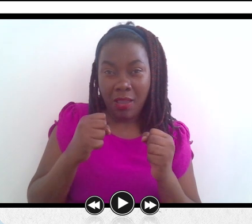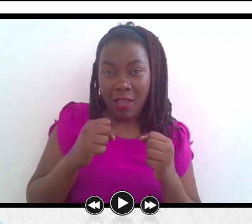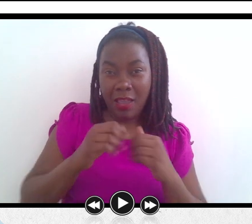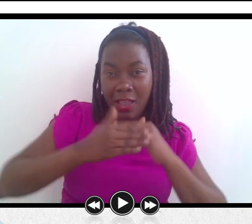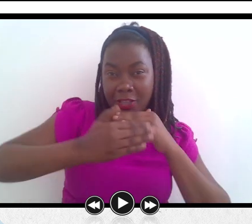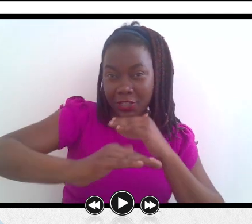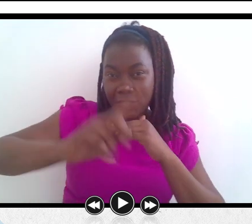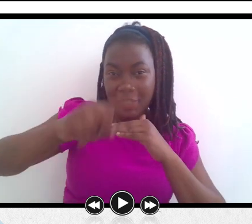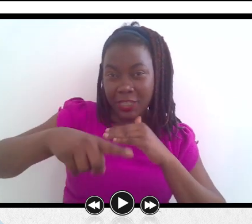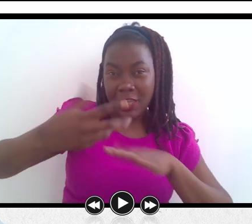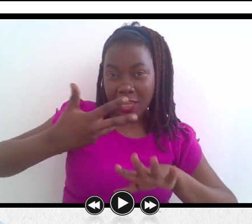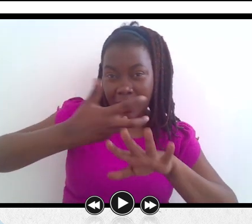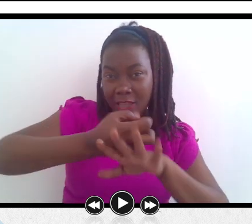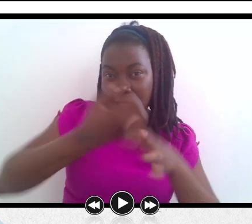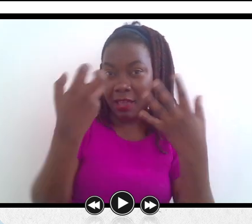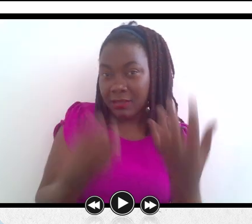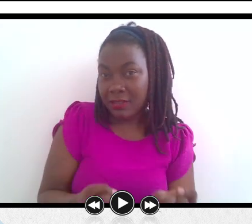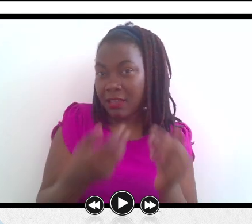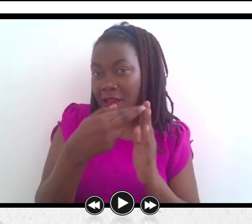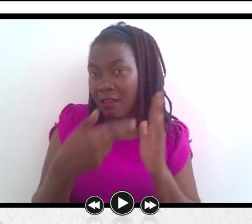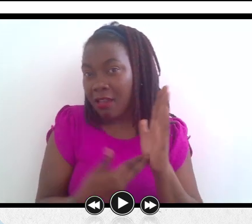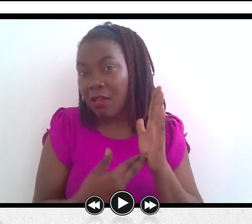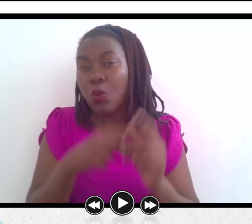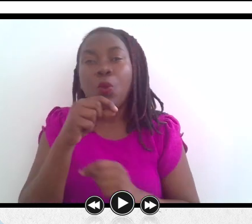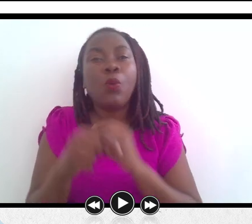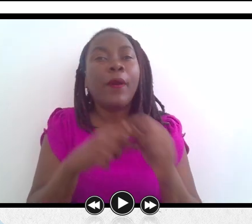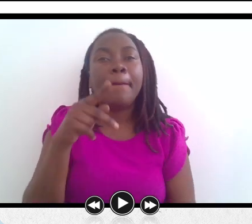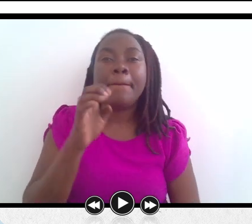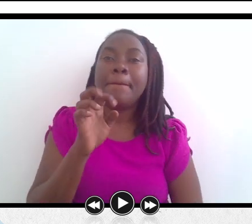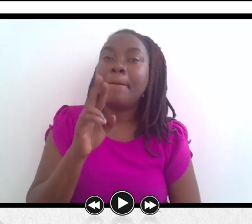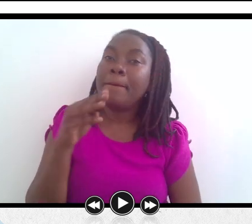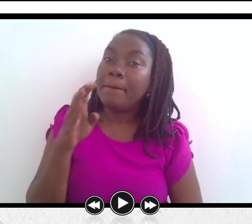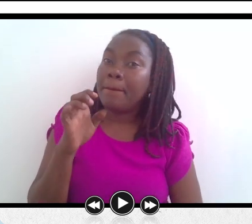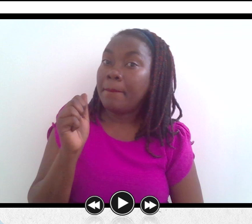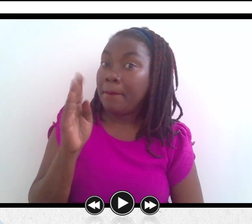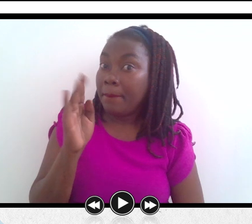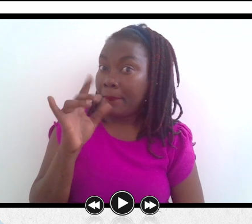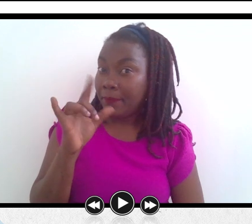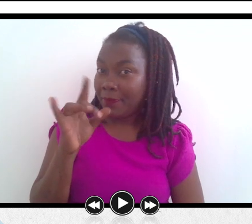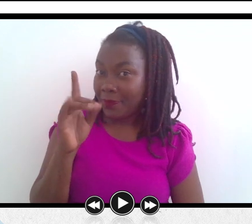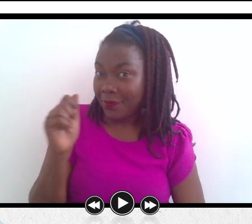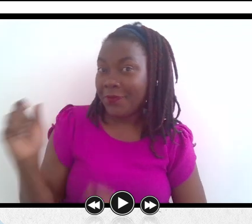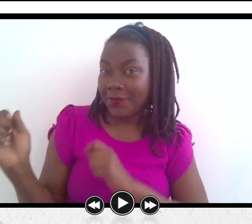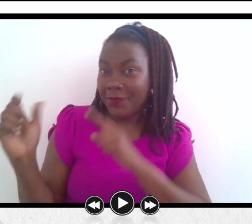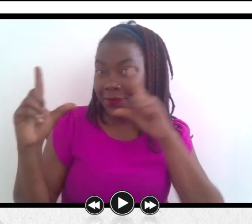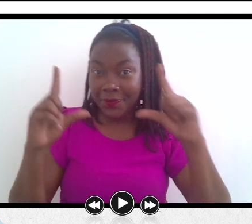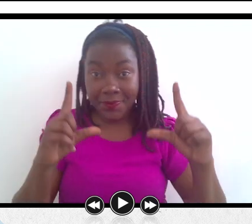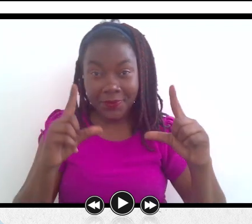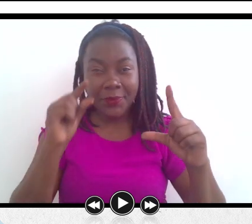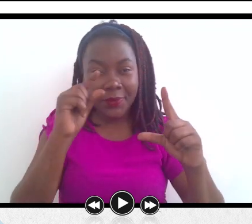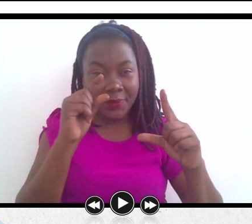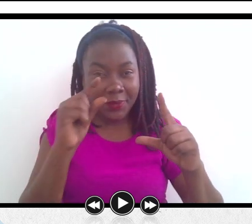o objetivo do plano diretor de drenagem urbana é justamente eu vou construir nessa cidade. O que eu preciso para os meus pavimentos permeáveis?